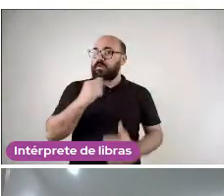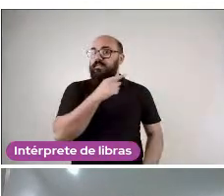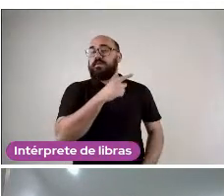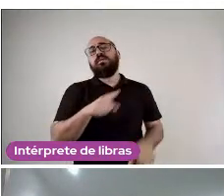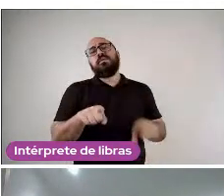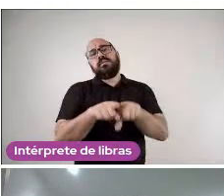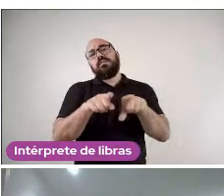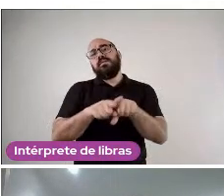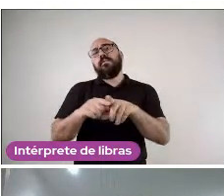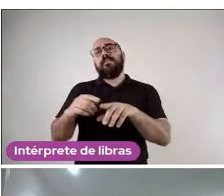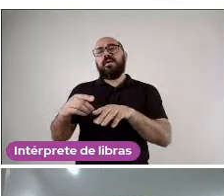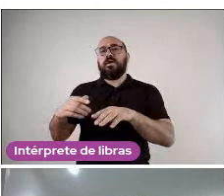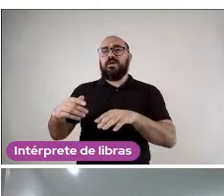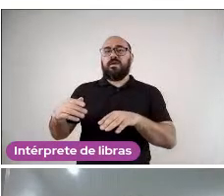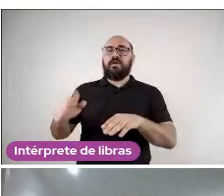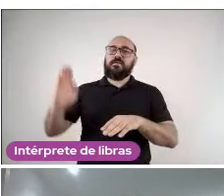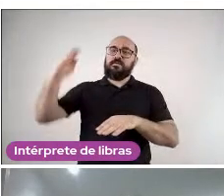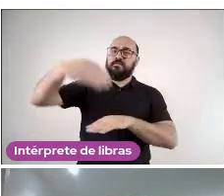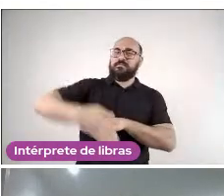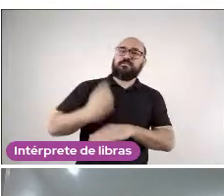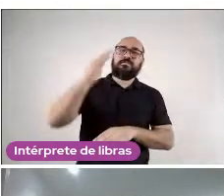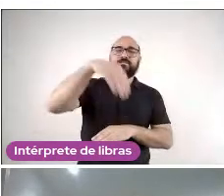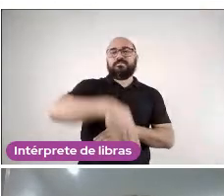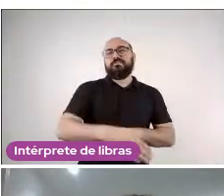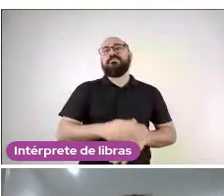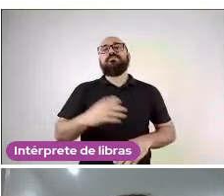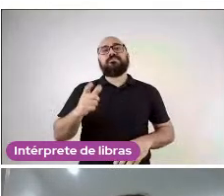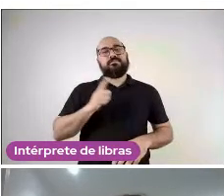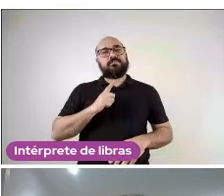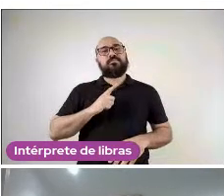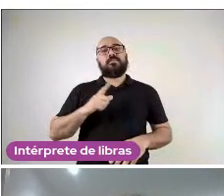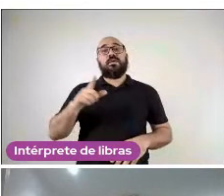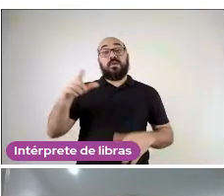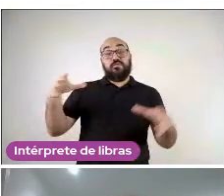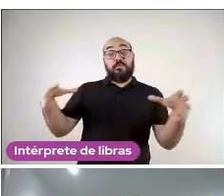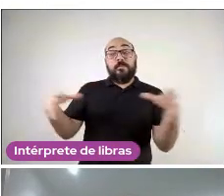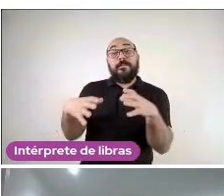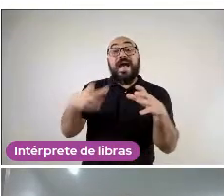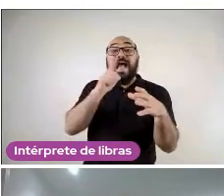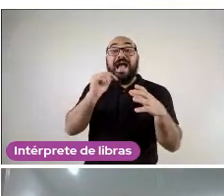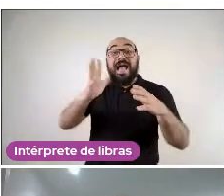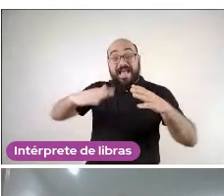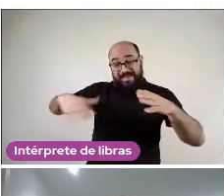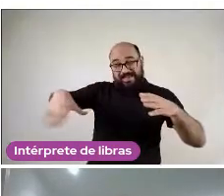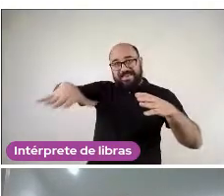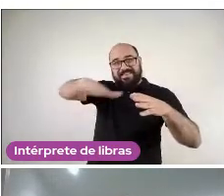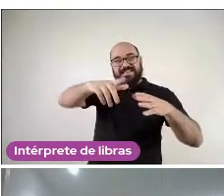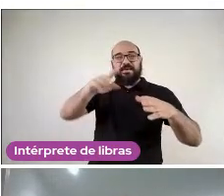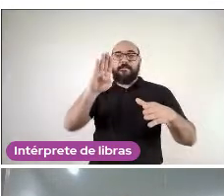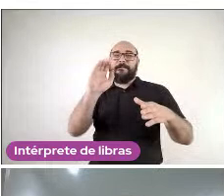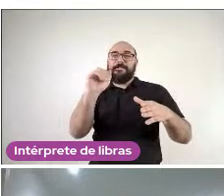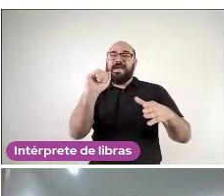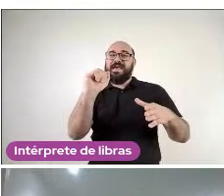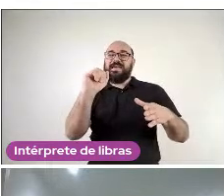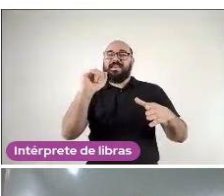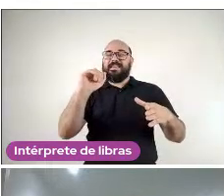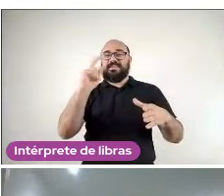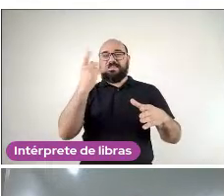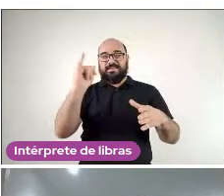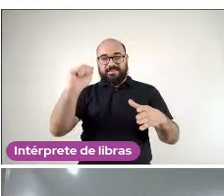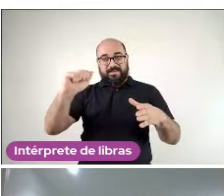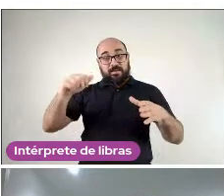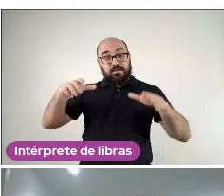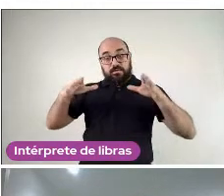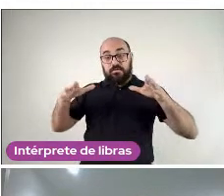de Guanabara quanto a Baía de Sepetiba, que desempenham um papel super importante, né, não só para a manutenção